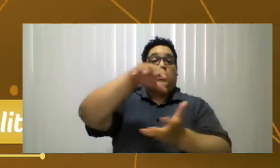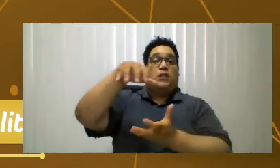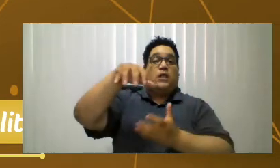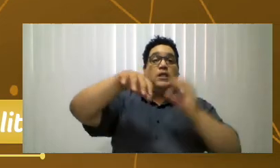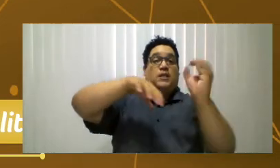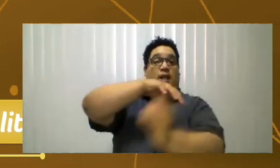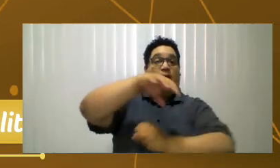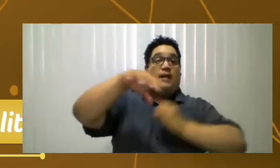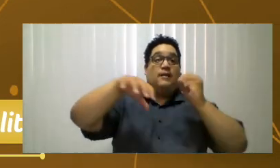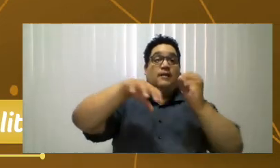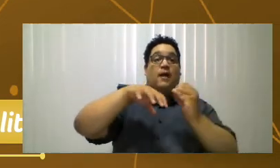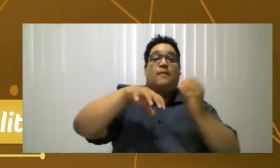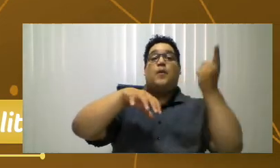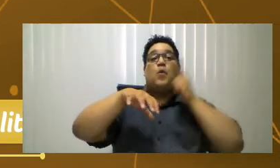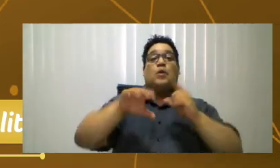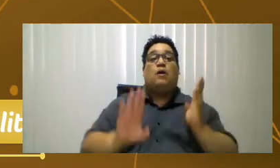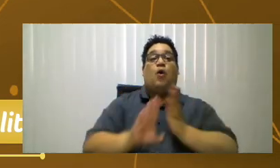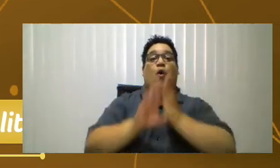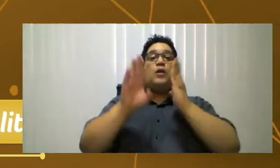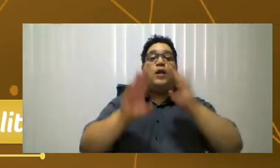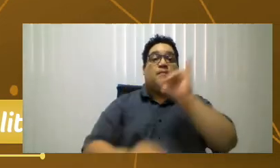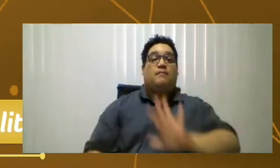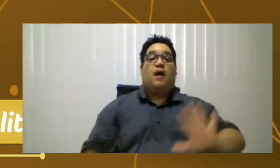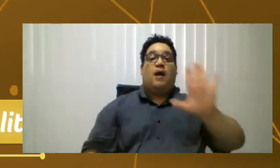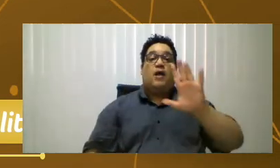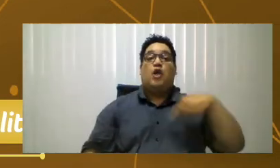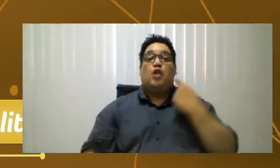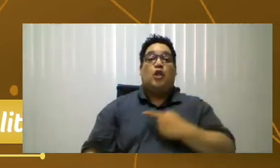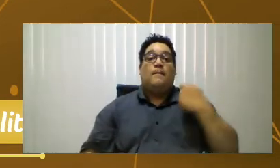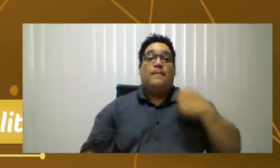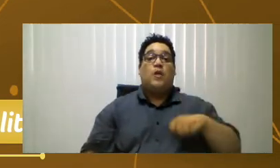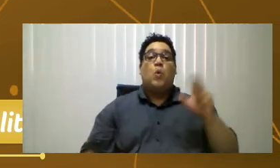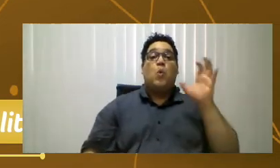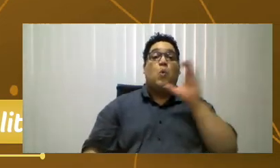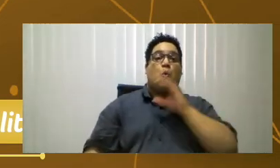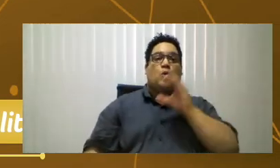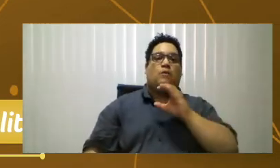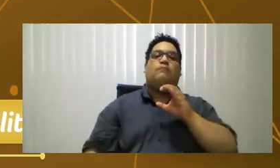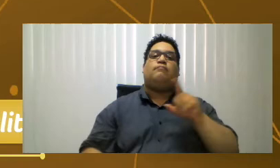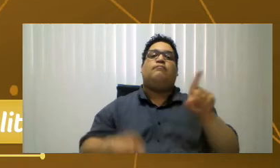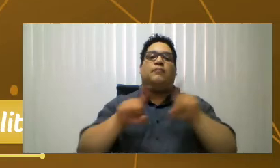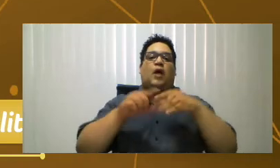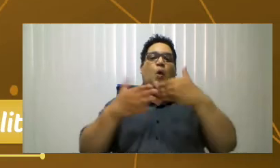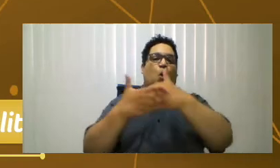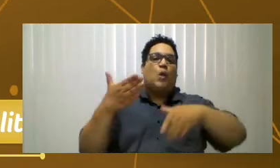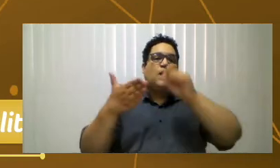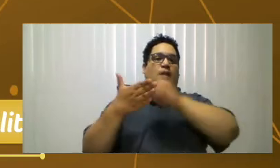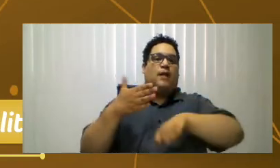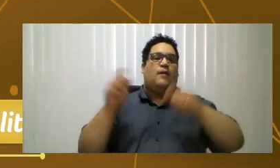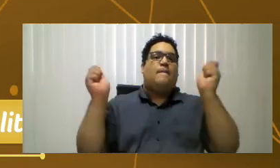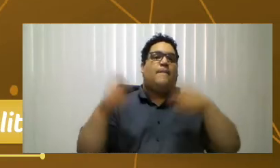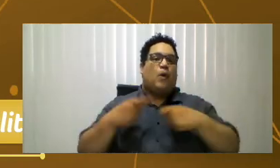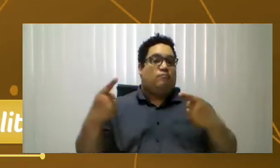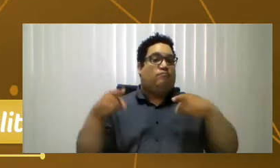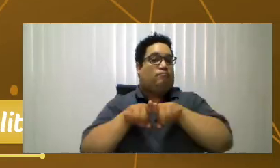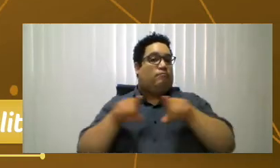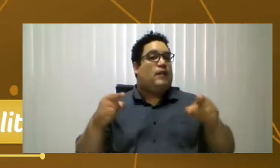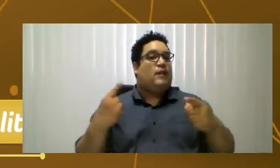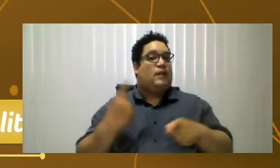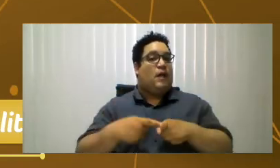capturar essas imagens numa região que a gente precisa com mais urgência, isso está incluído no contrato também, a gente pode